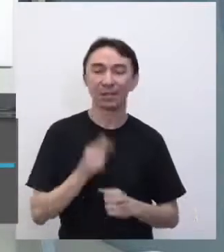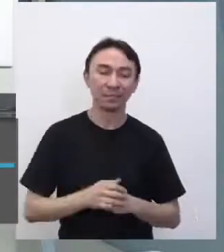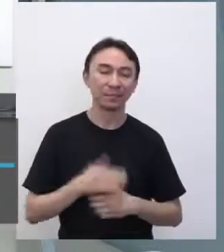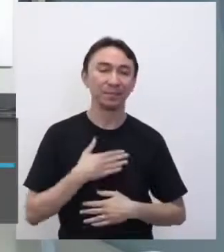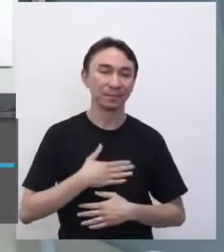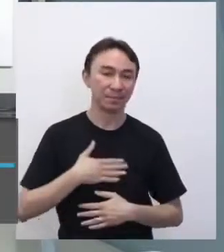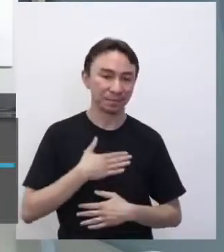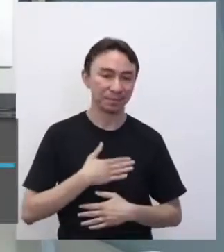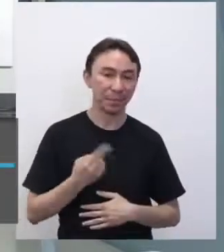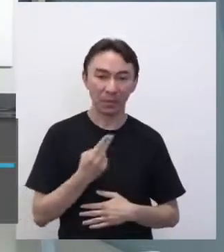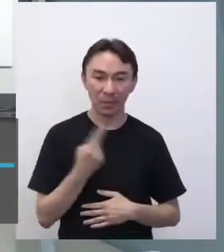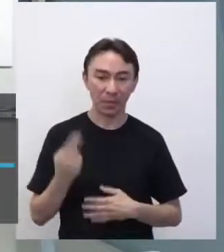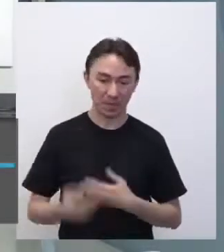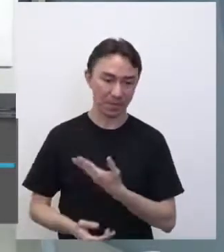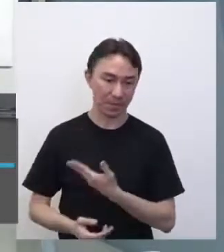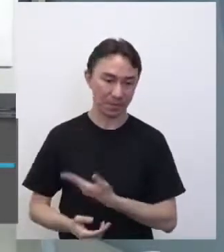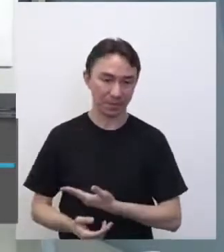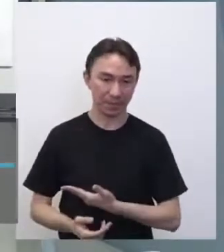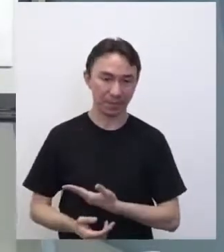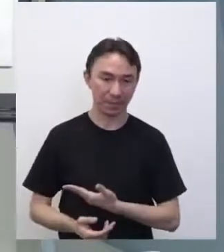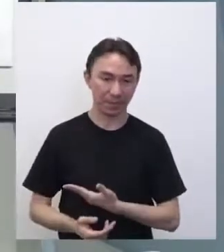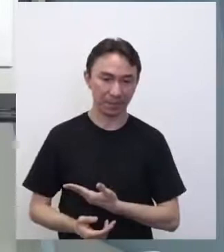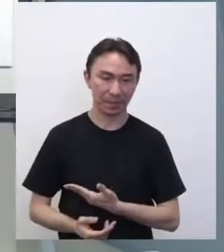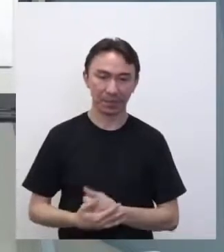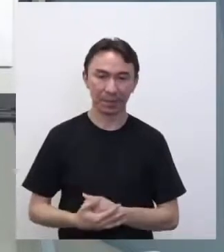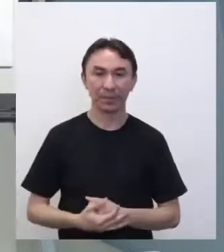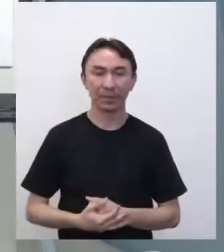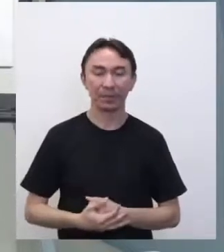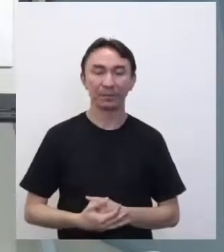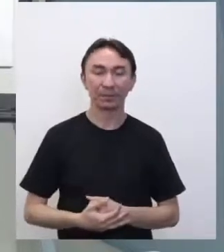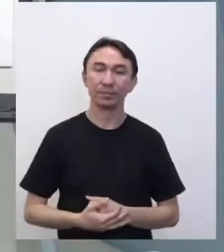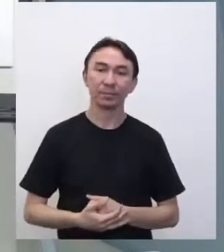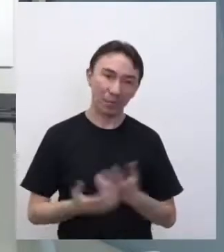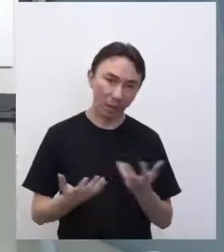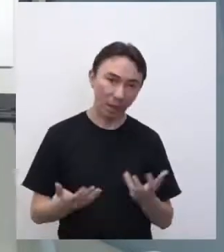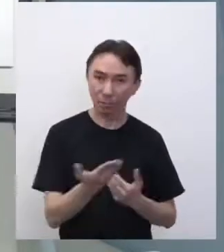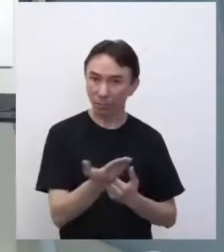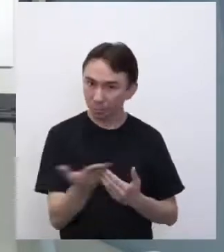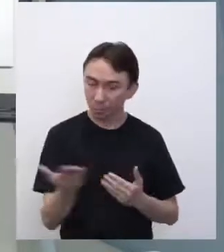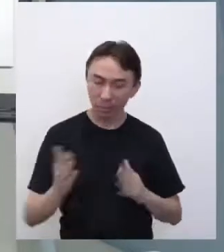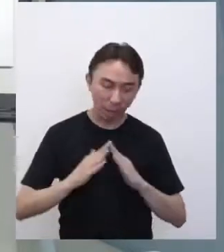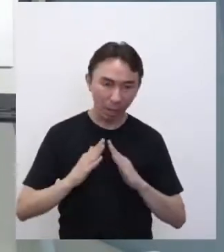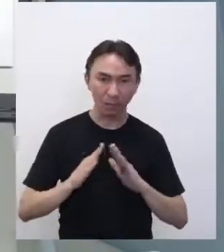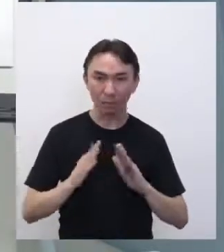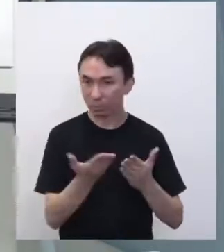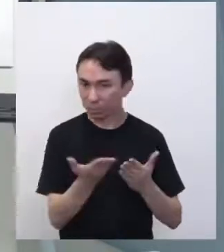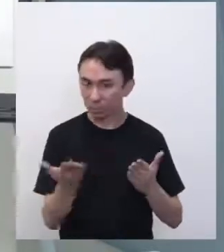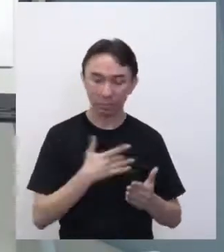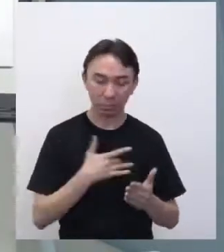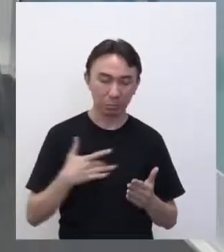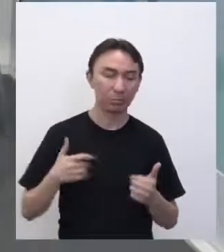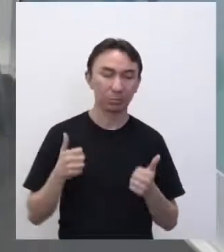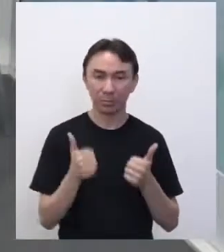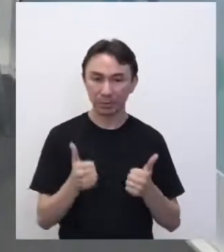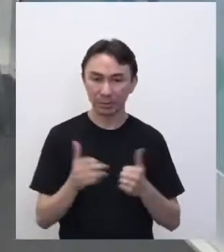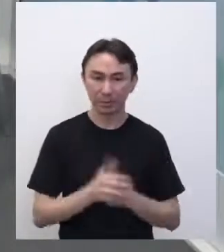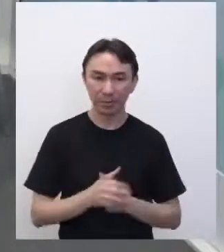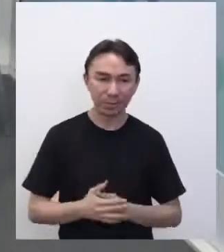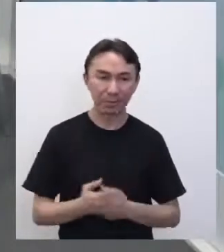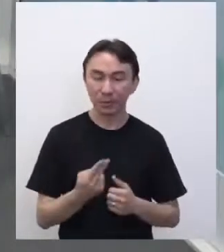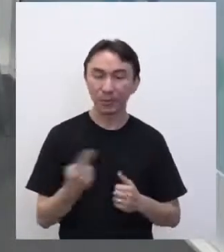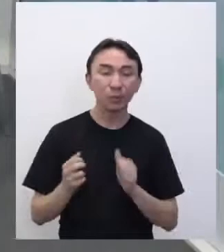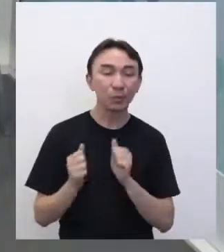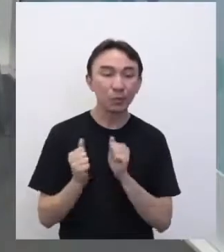João and hope everybody's fine at home. Espero que todos estejam bem aí em casa. With me today, Antônia.